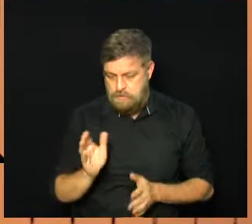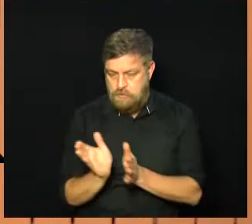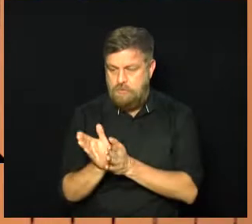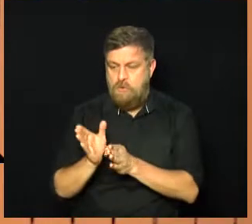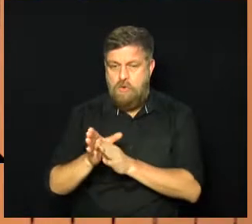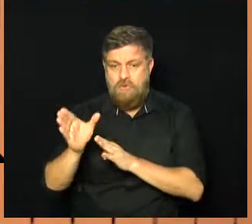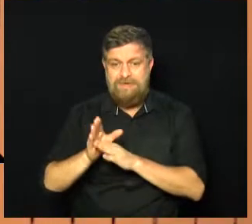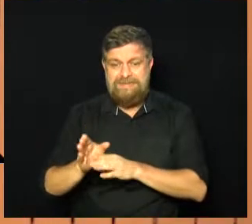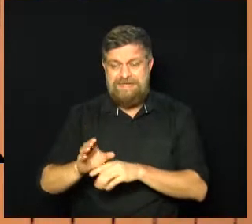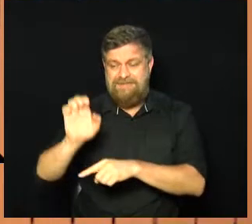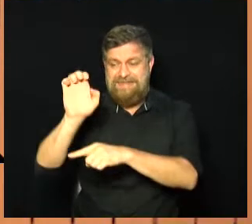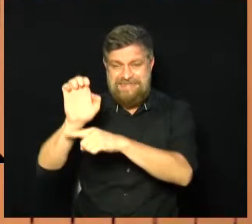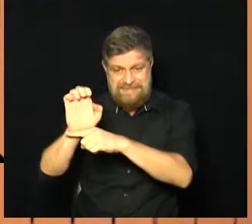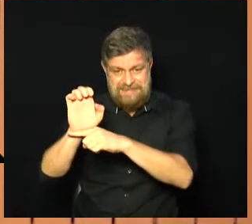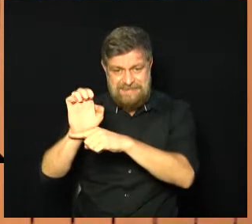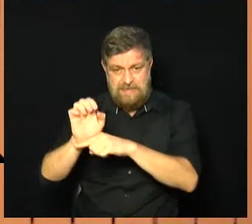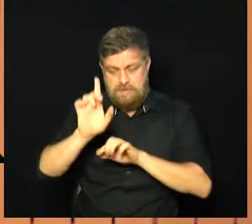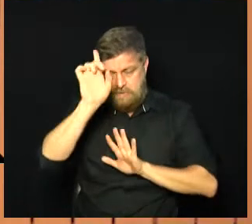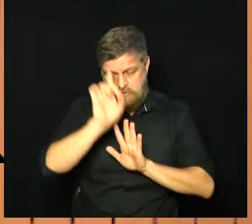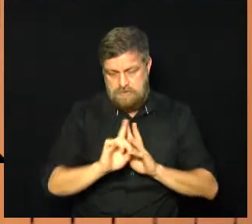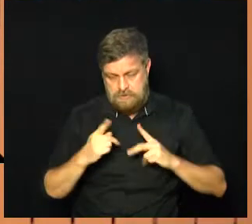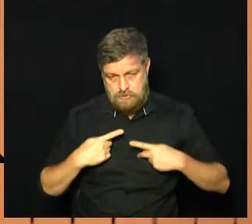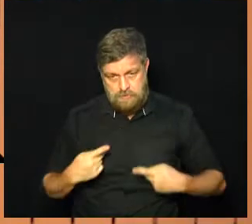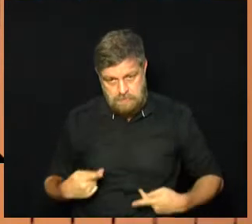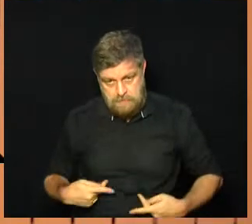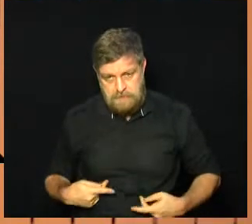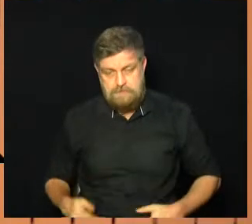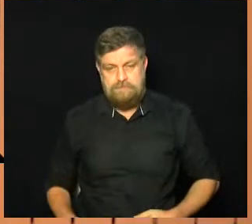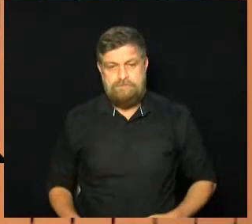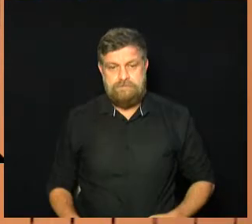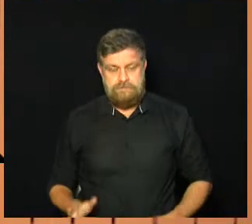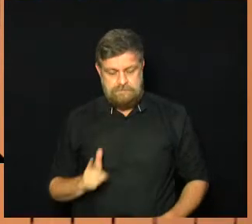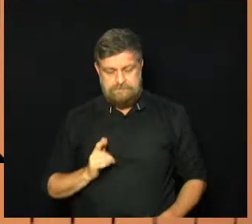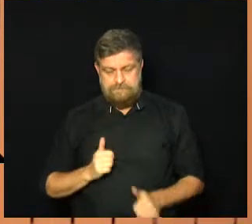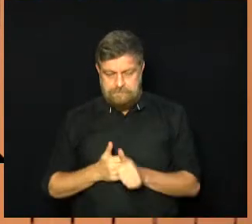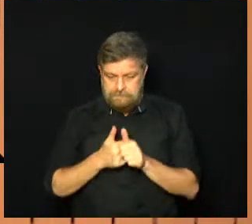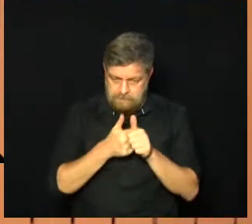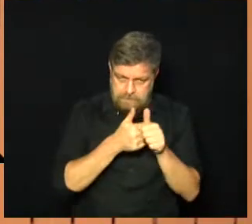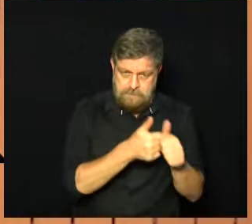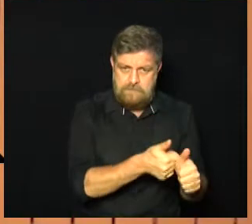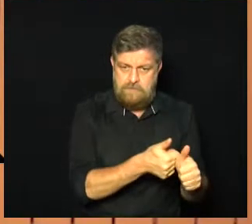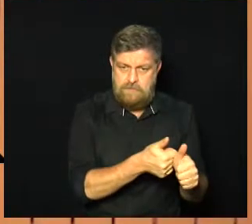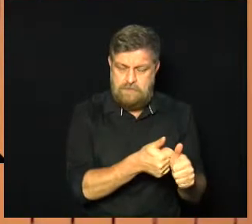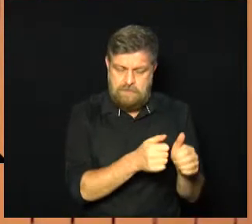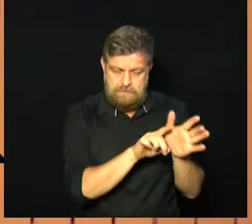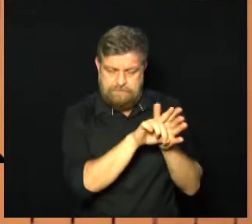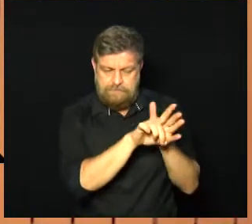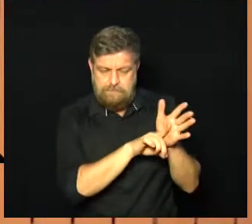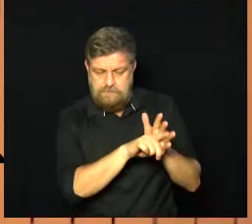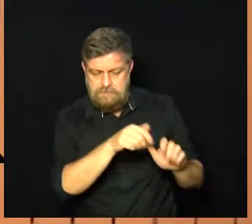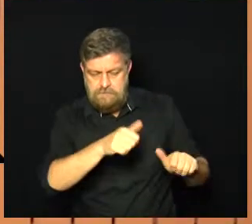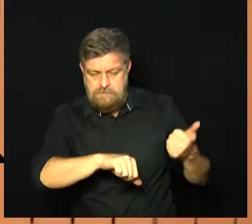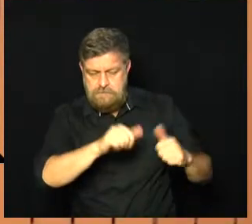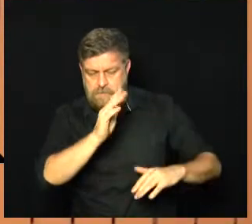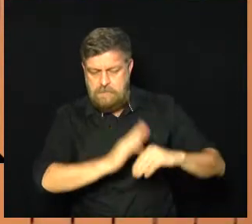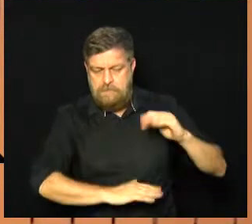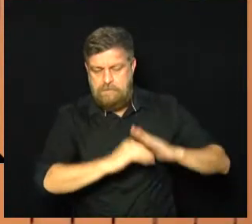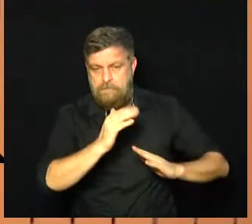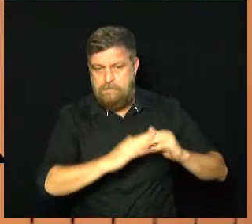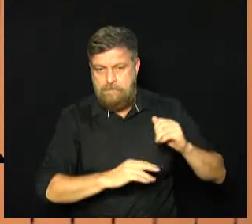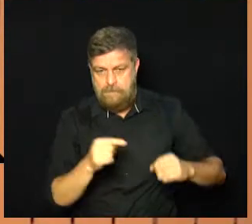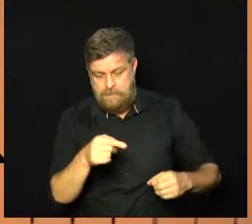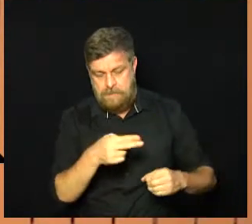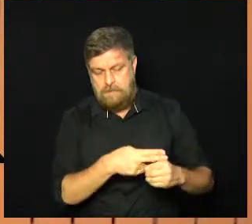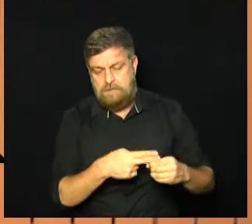Humanos Direitos da Pessoa Humana, para que pudesse acompanhar, né, as devidas providências do caso. Colocamos